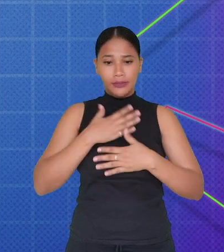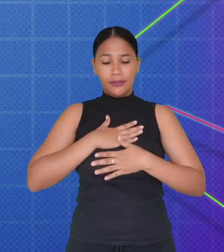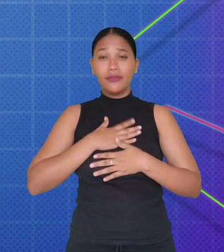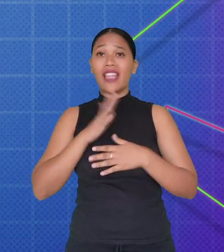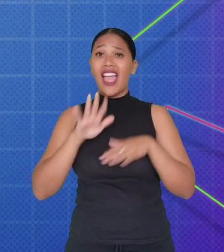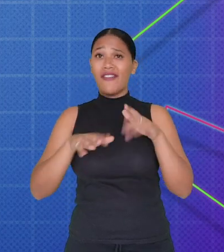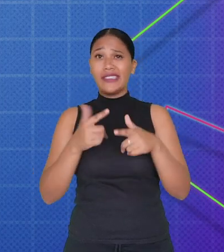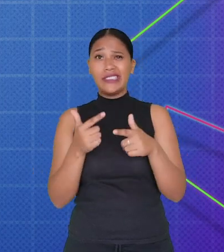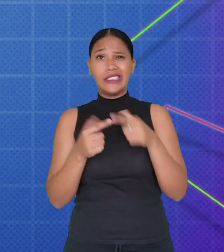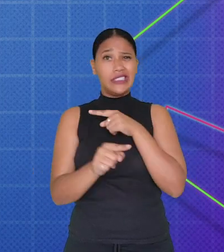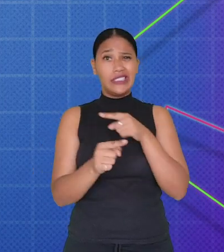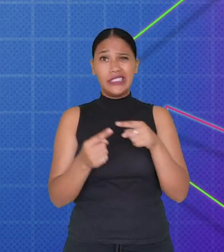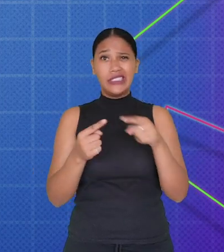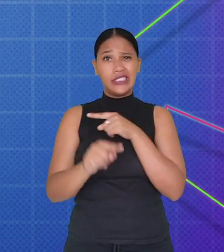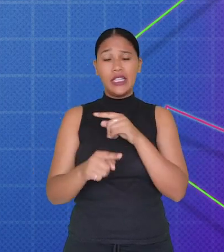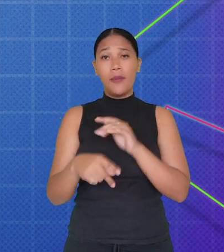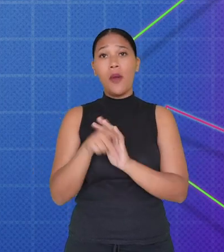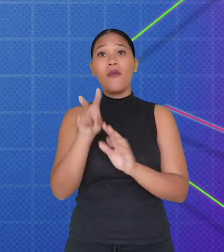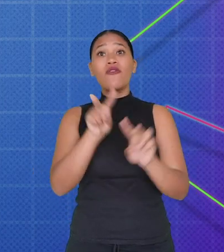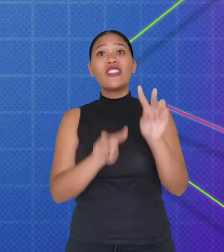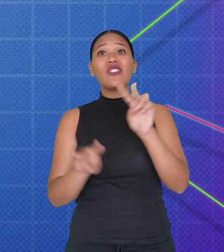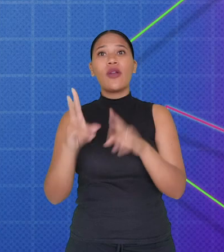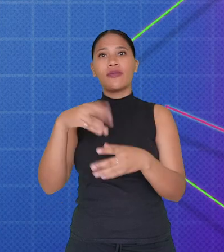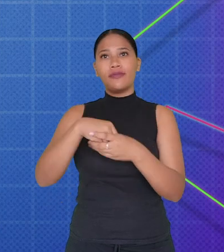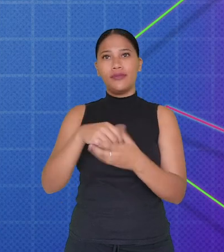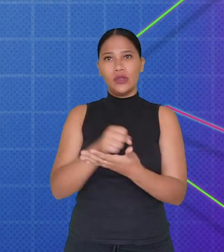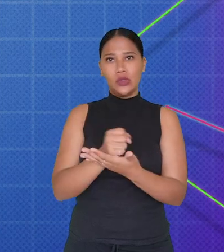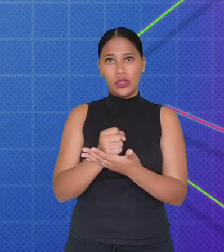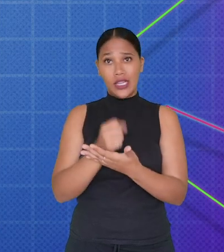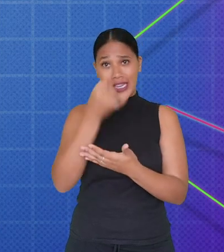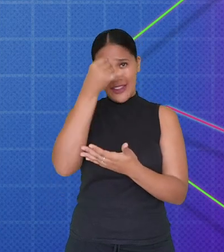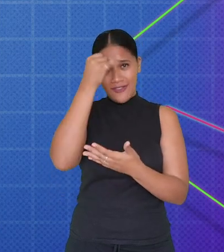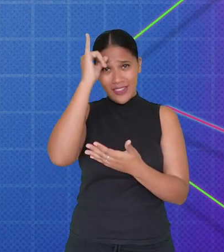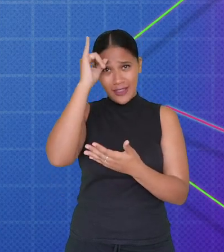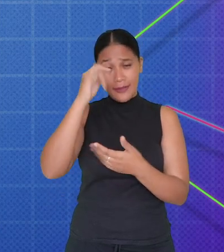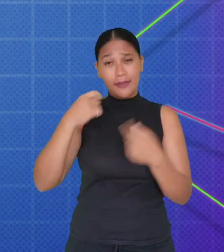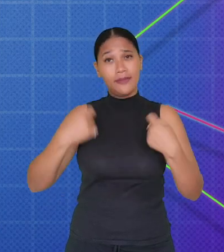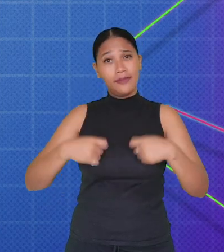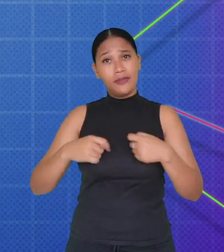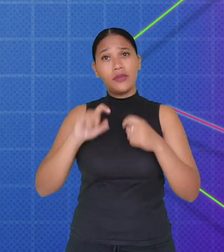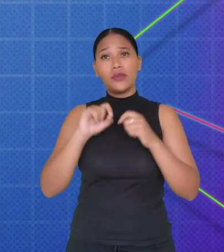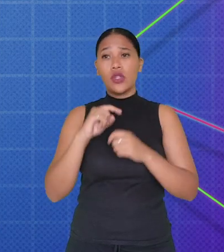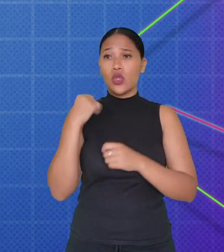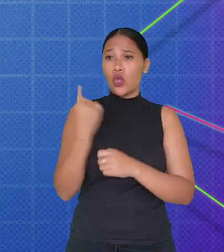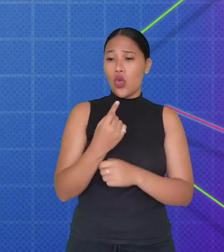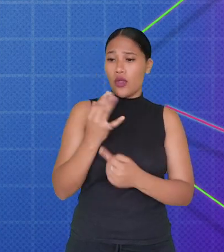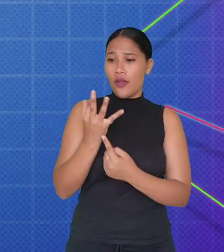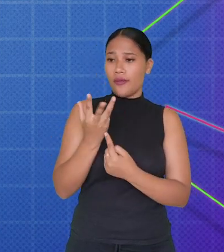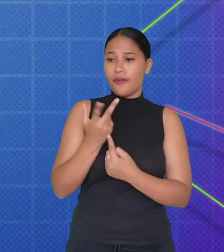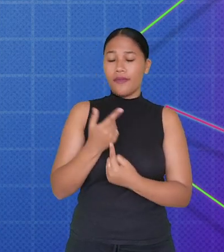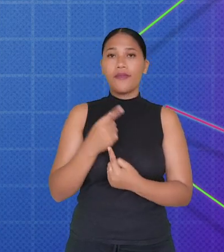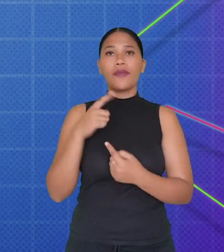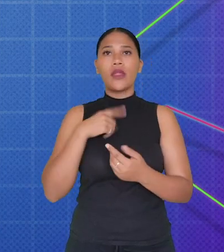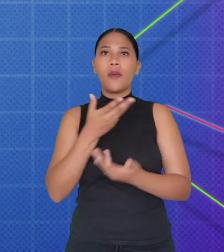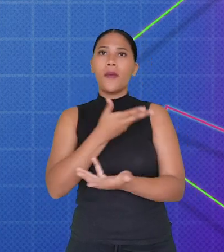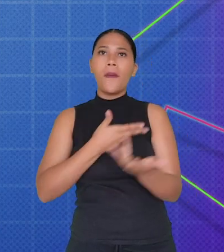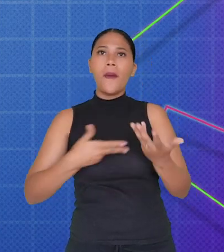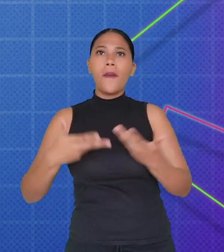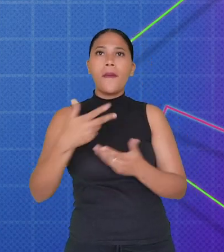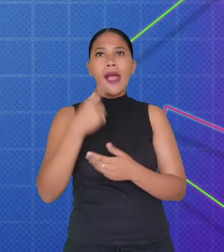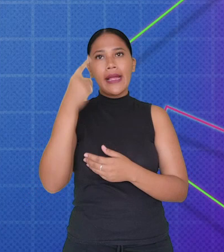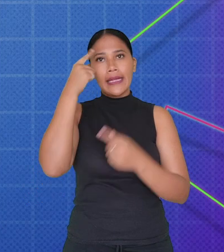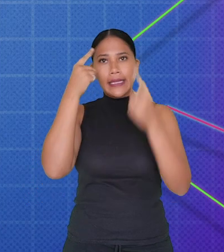o que deve levar a divergências na concepção visual do jogo para evitar isso é fundamental que todos os artistas têm uma visão